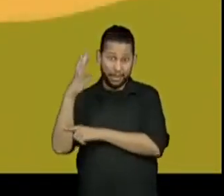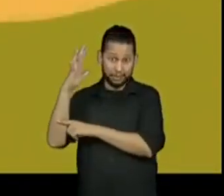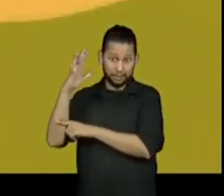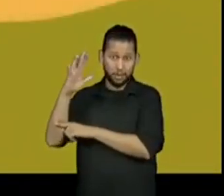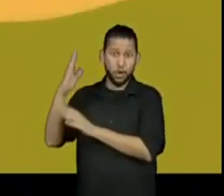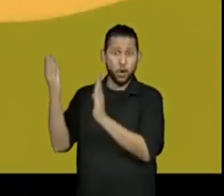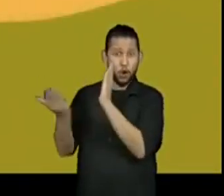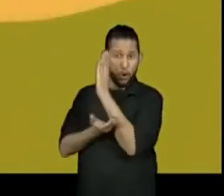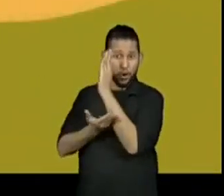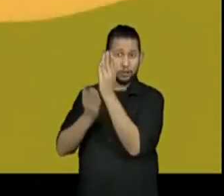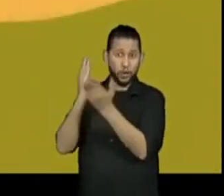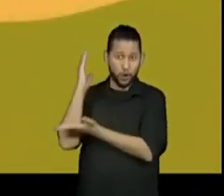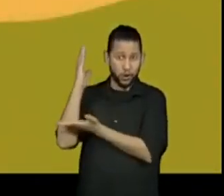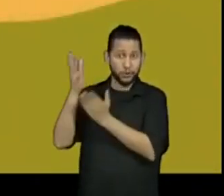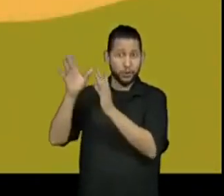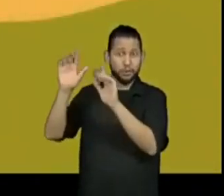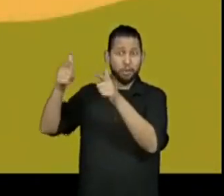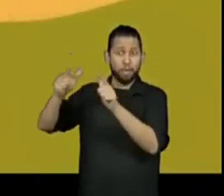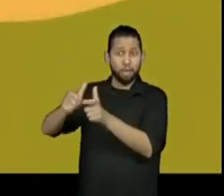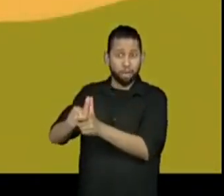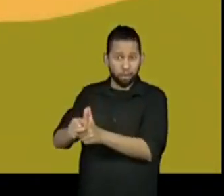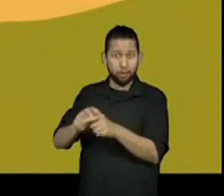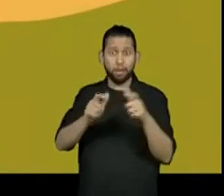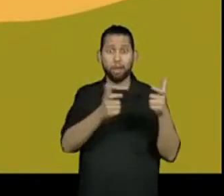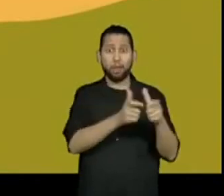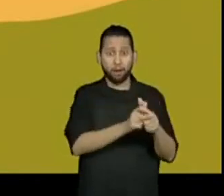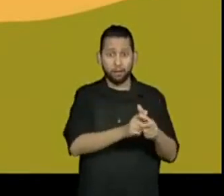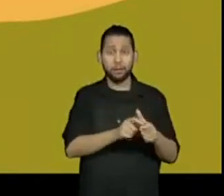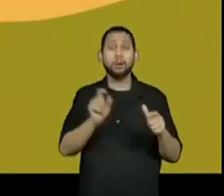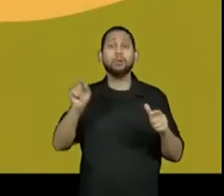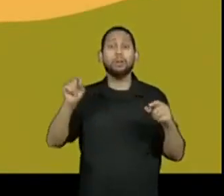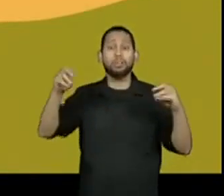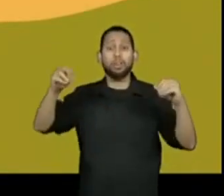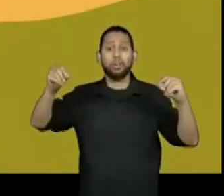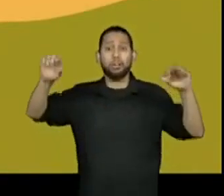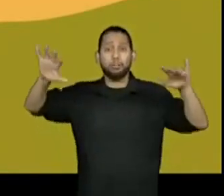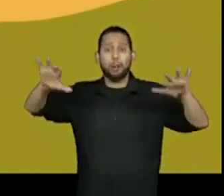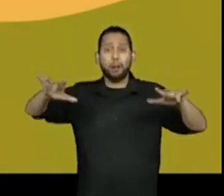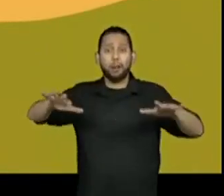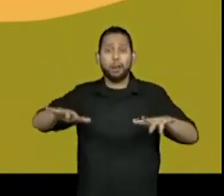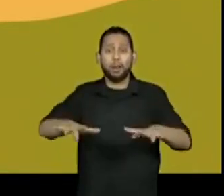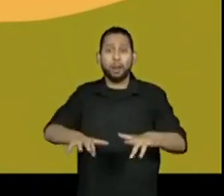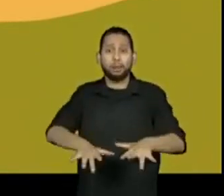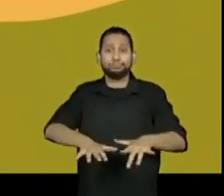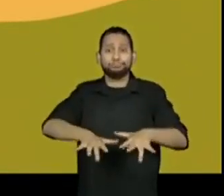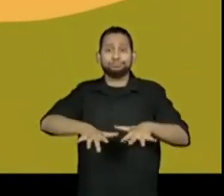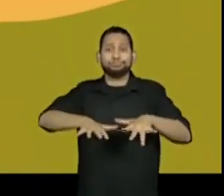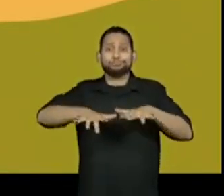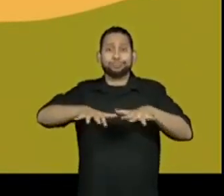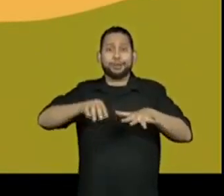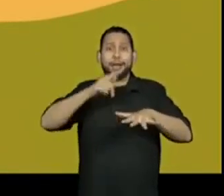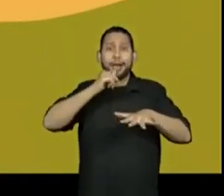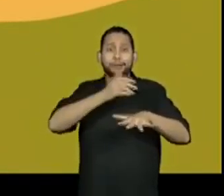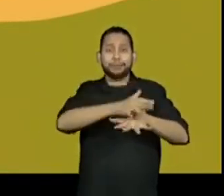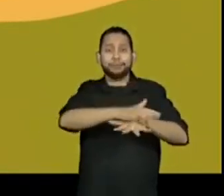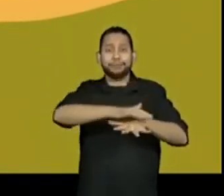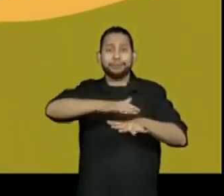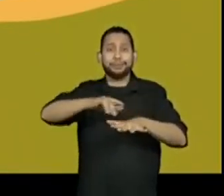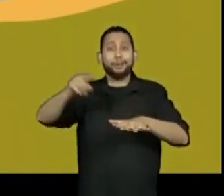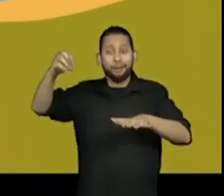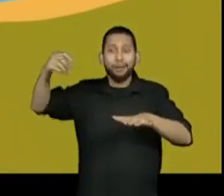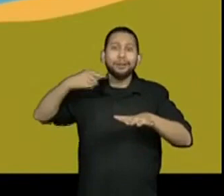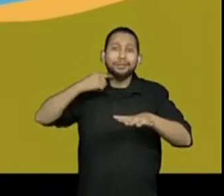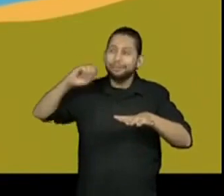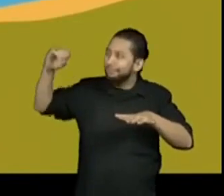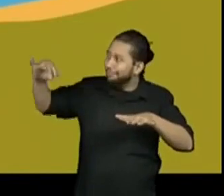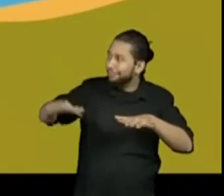ciliares, responsáveis justamente por impedir o avanço desse processo degradante. A erosão gera uma maior deposição de sedimentos